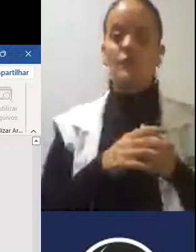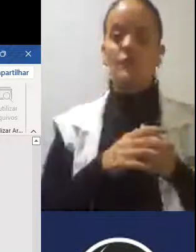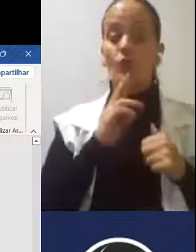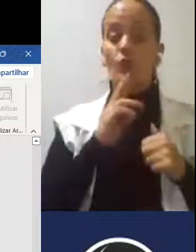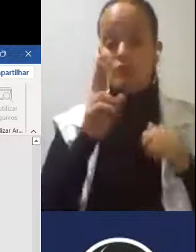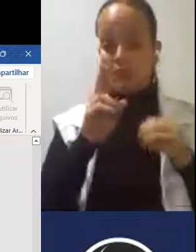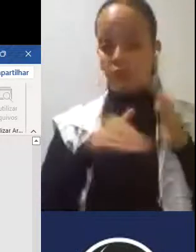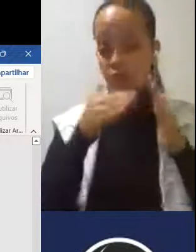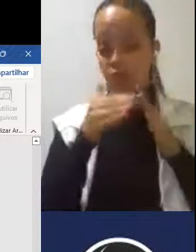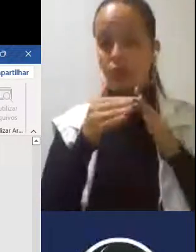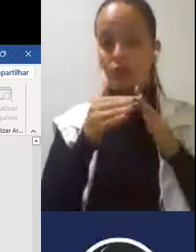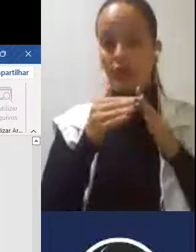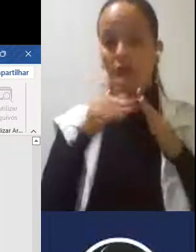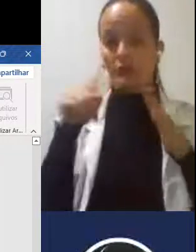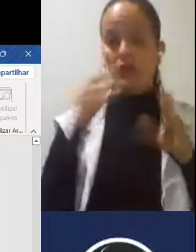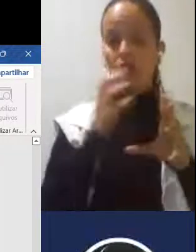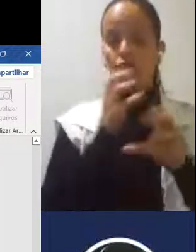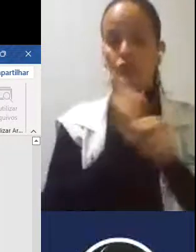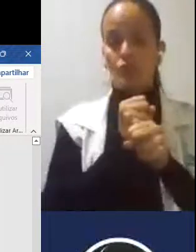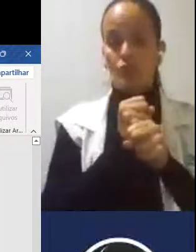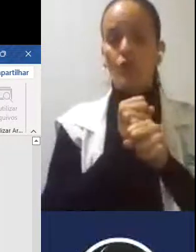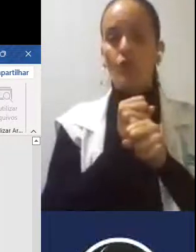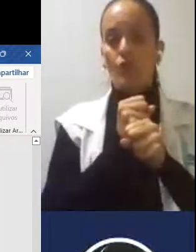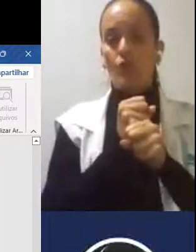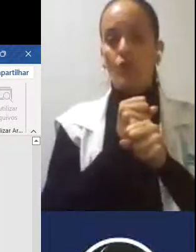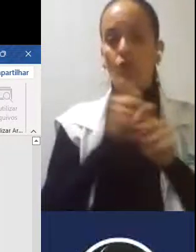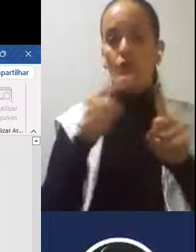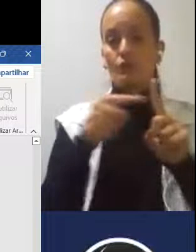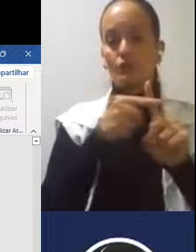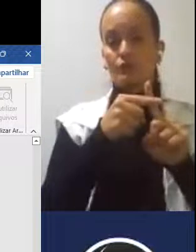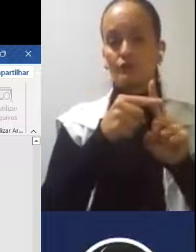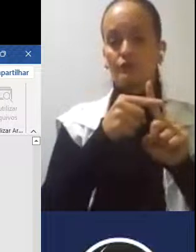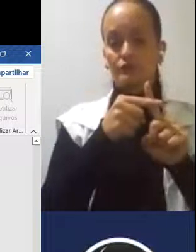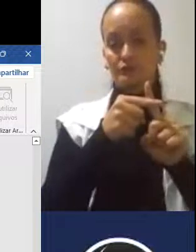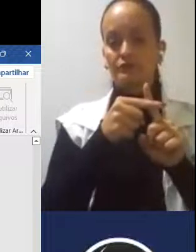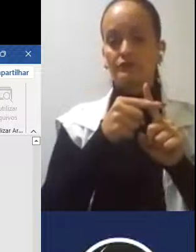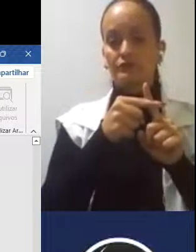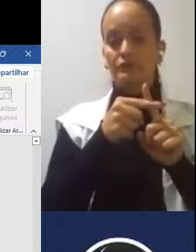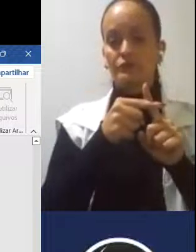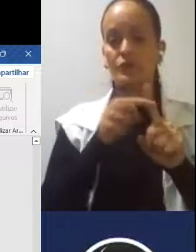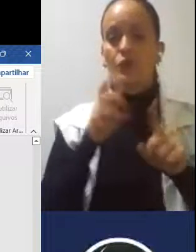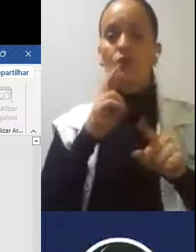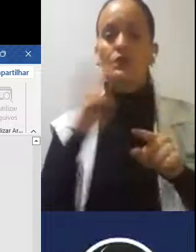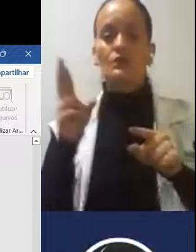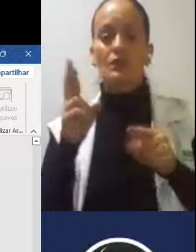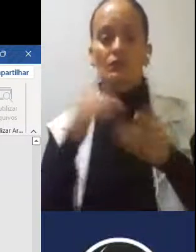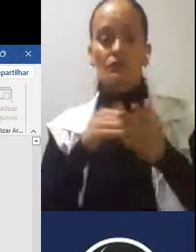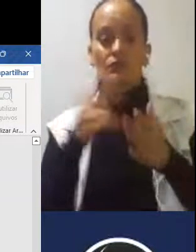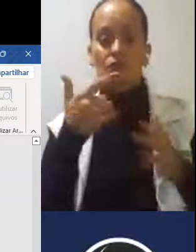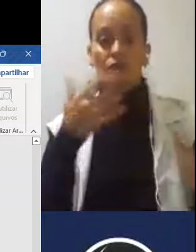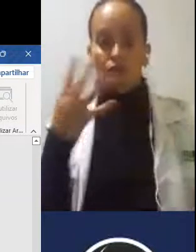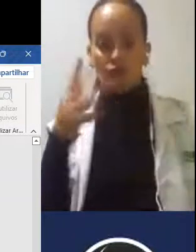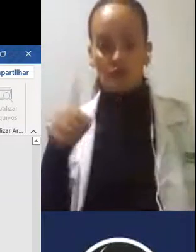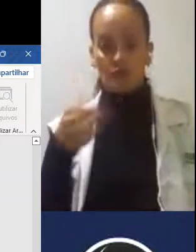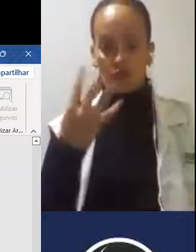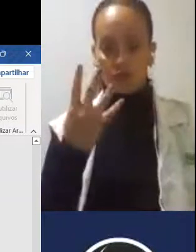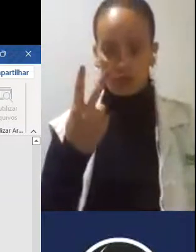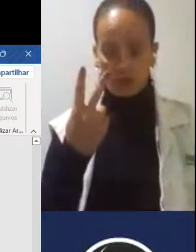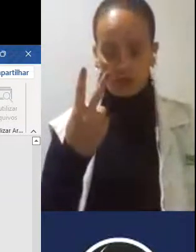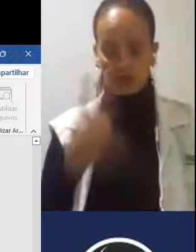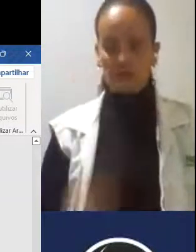soma das duas resistências do condutor com esse valor de 24,2, certo? Por que vocês vão precisar da lei de